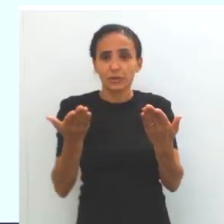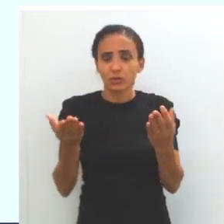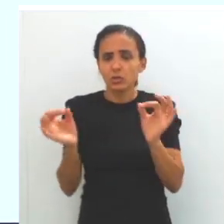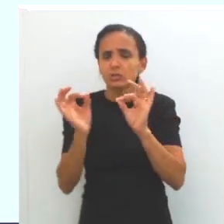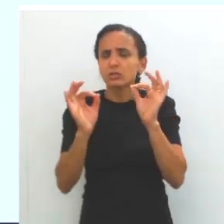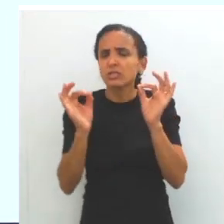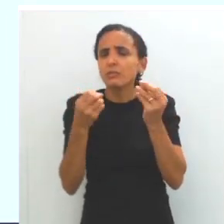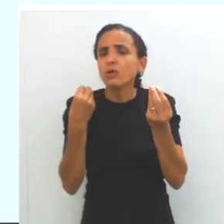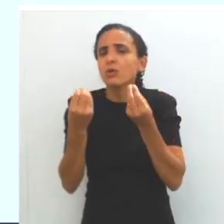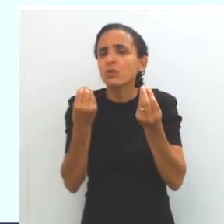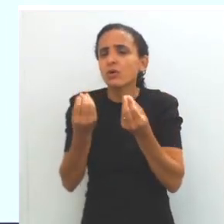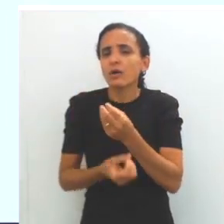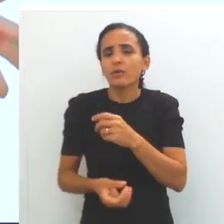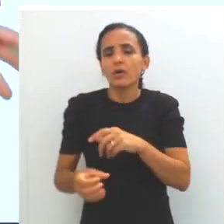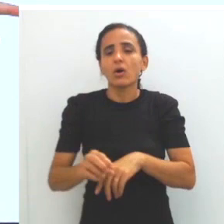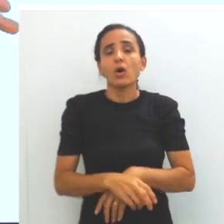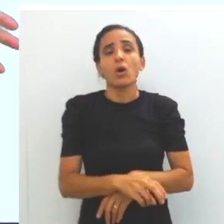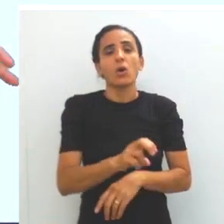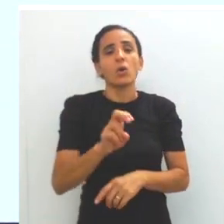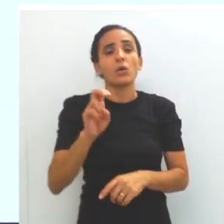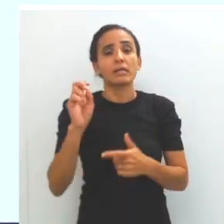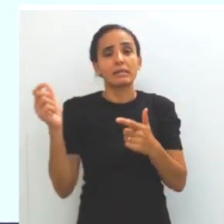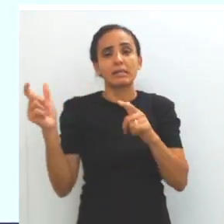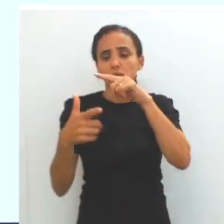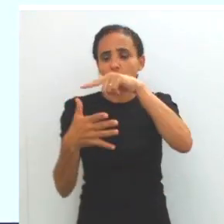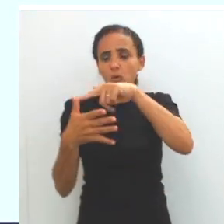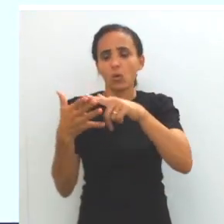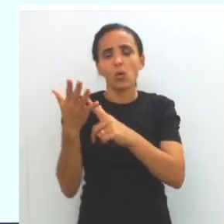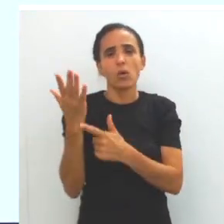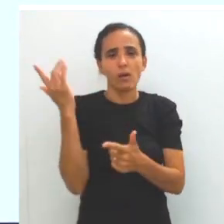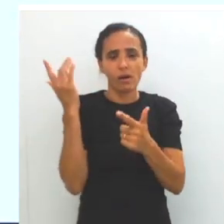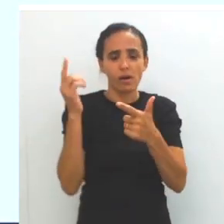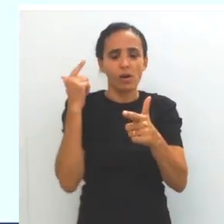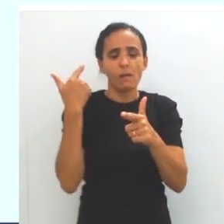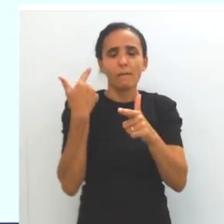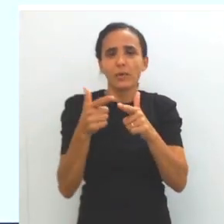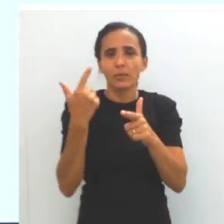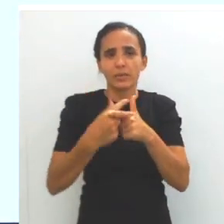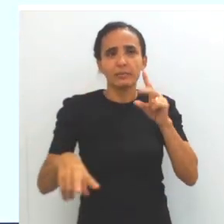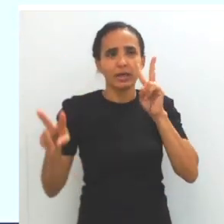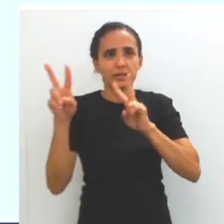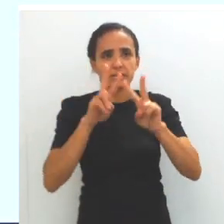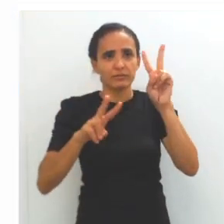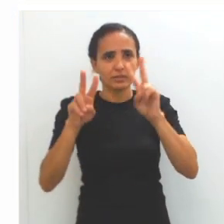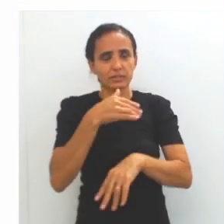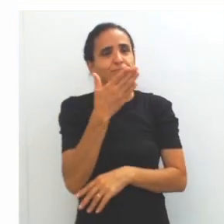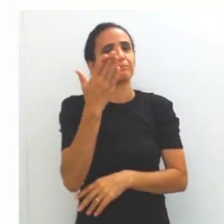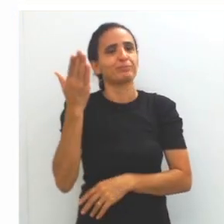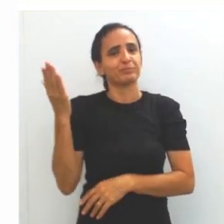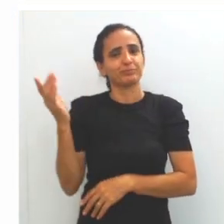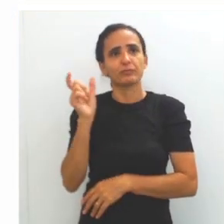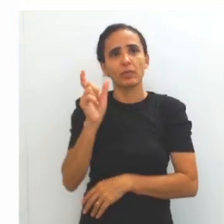fechar, a gente tem o último problema de visão de hoje, que seria o estrabismo.